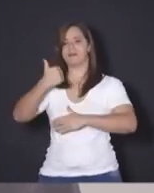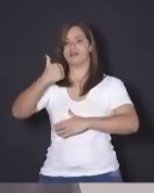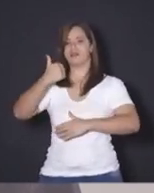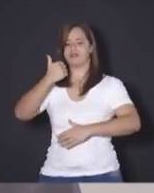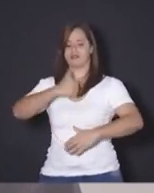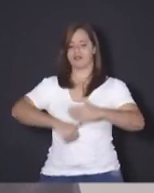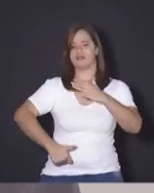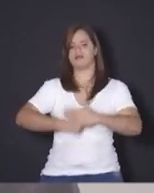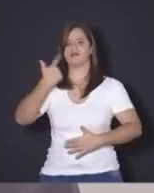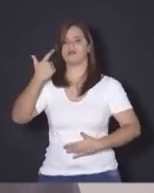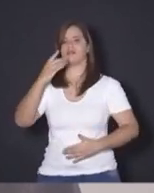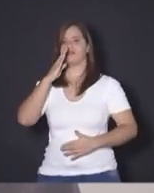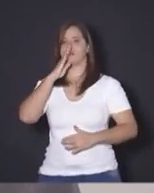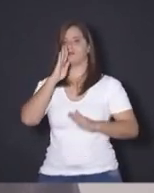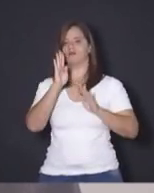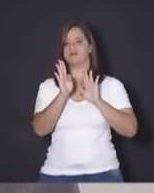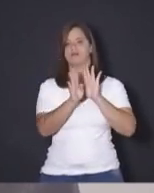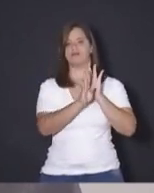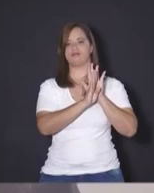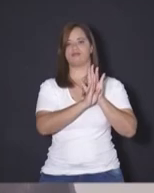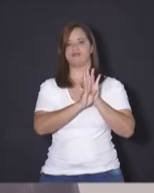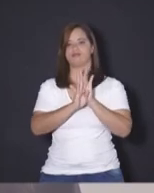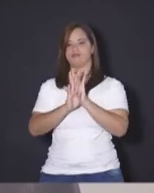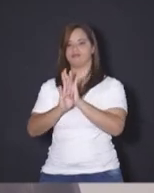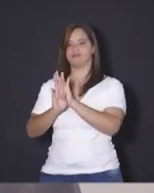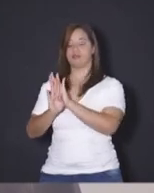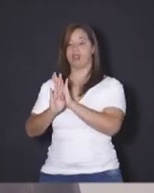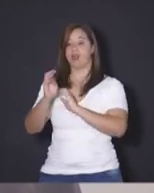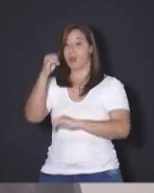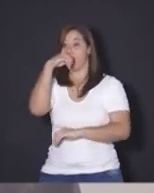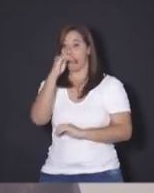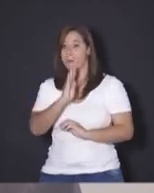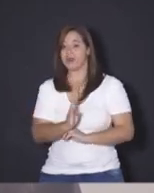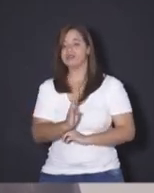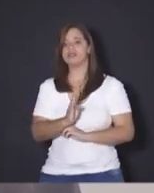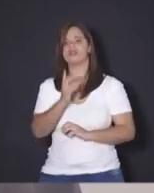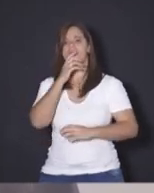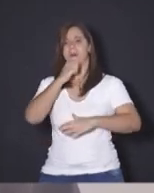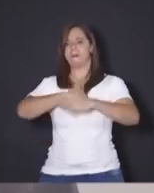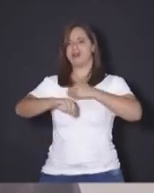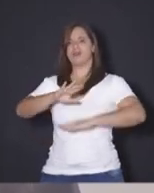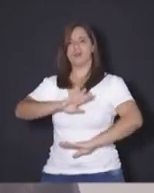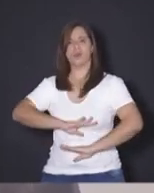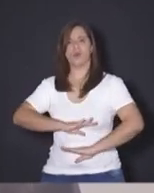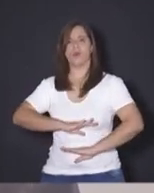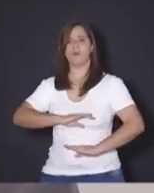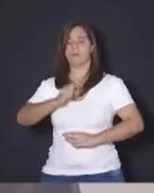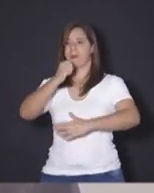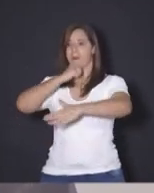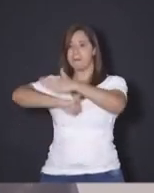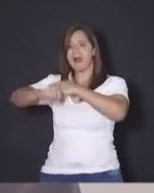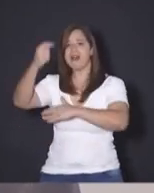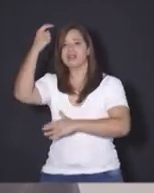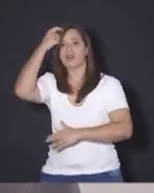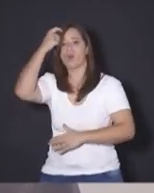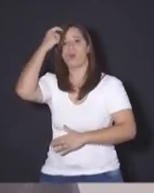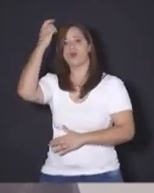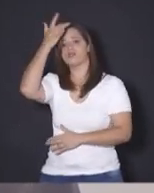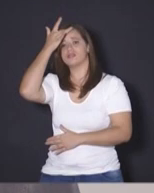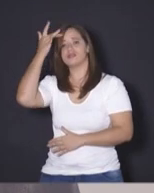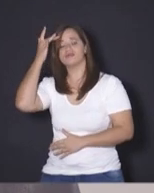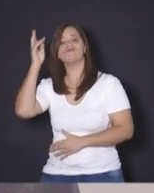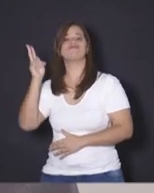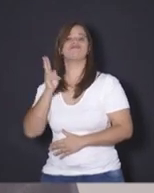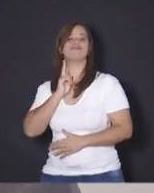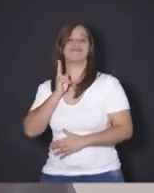silêncio morace brasileira mata fisicamente mata a consciência das vítimas